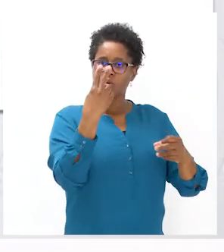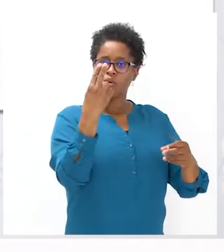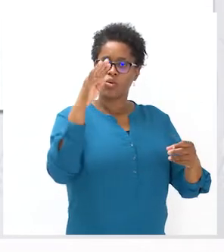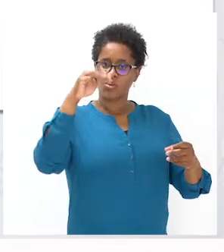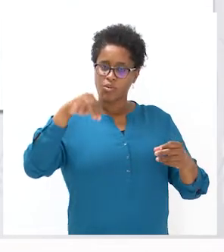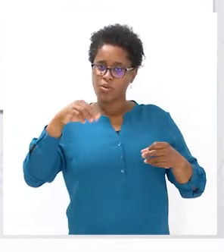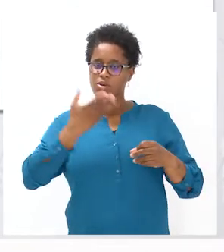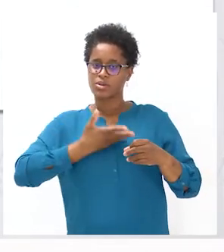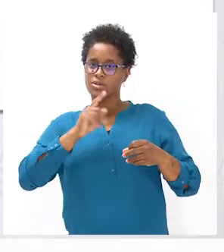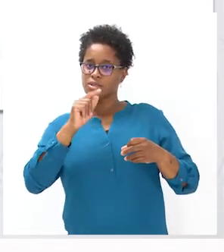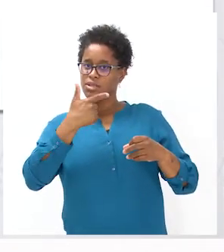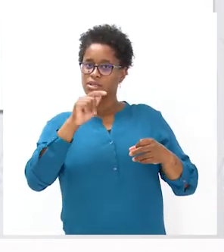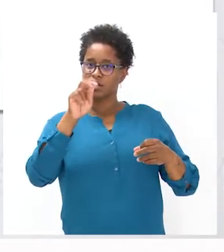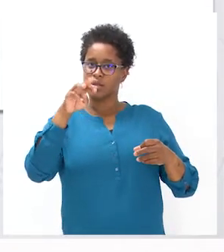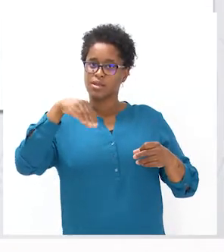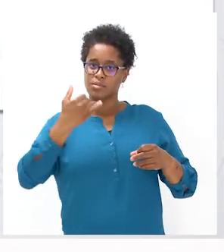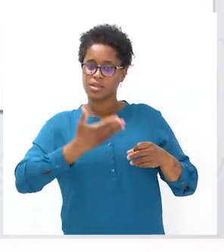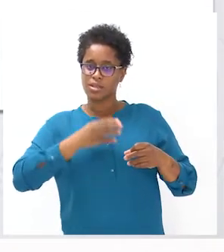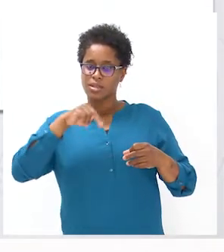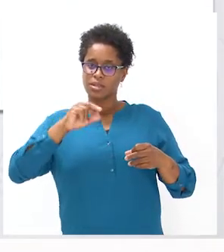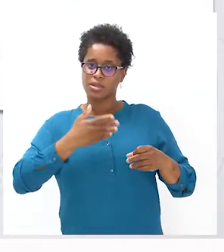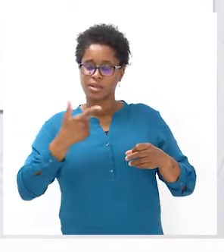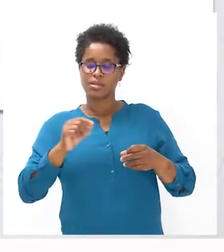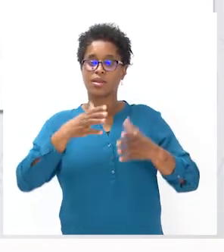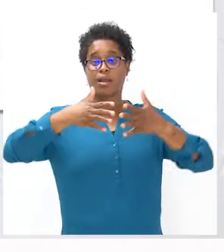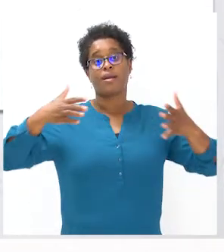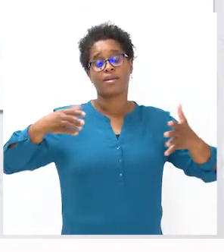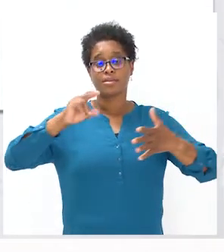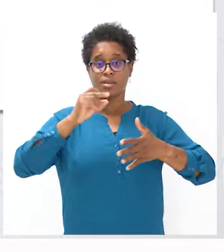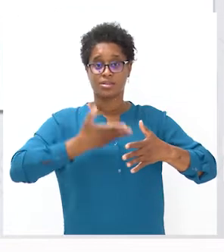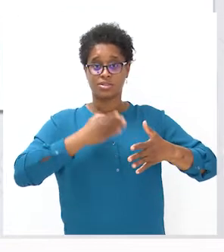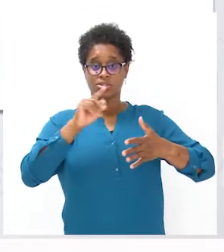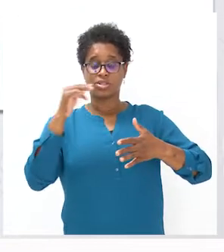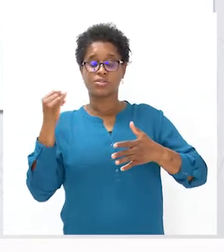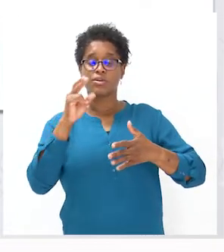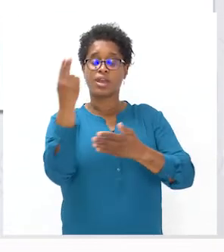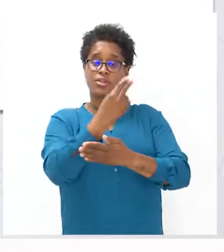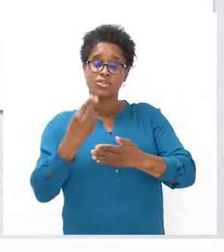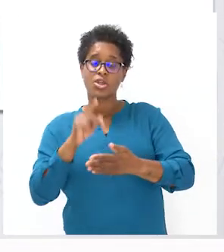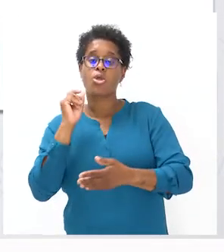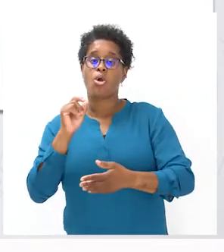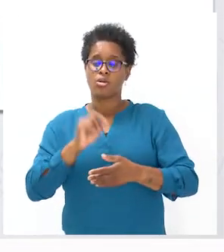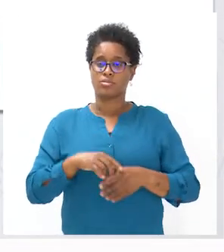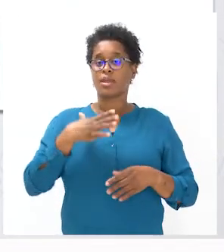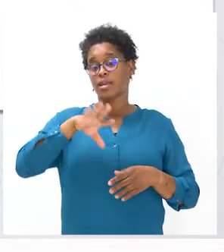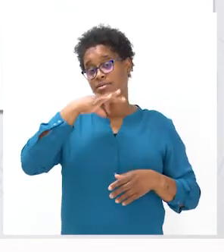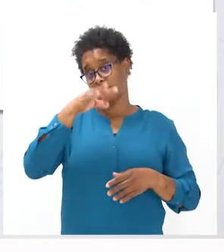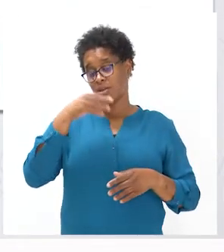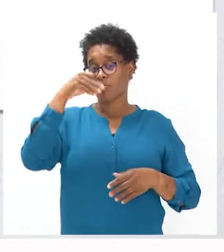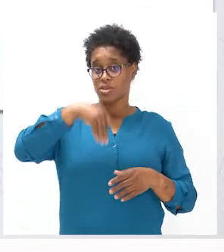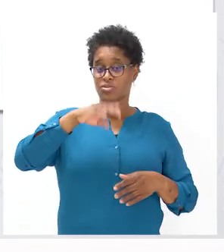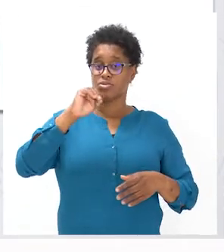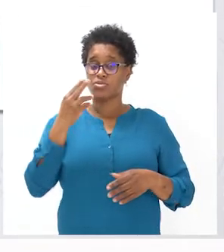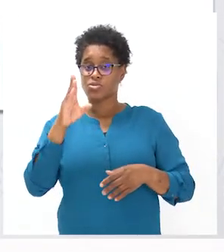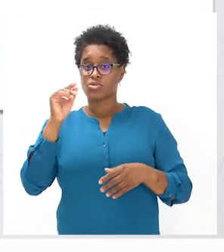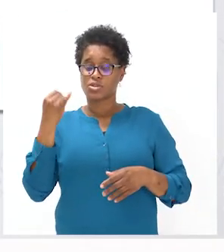determinante, grande adjetivo e artista nome, certo? Então quer dizer que o predicativo do